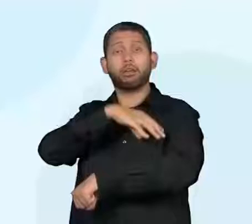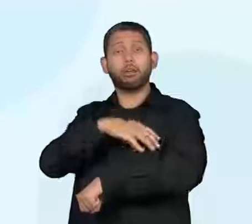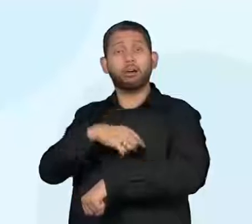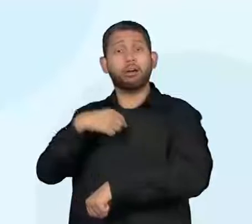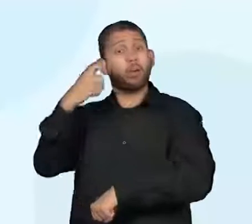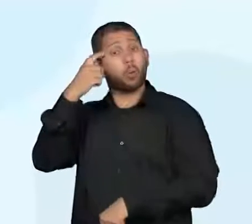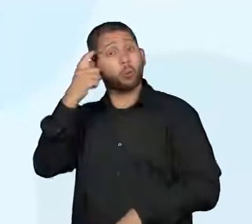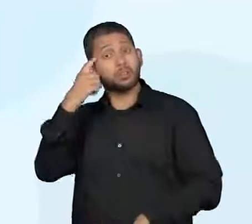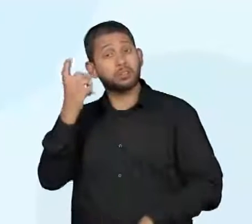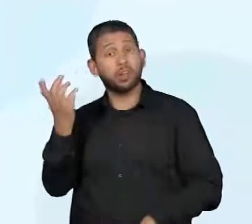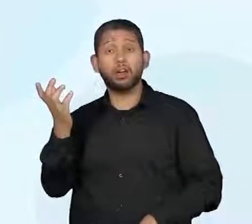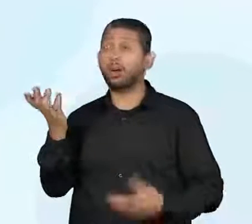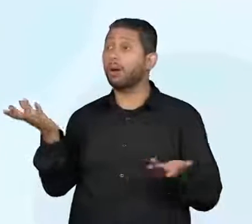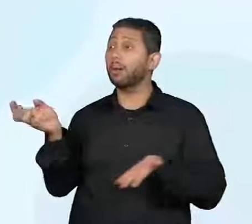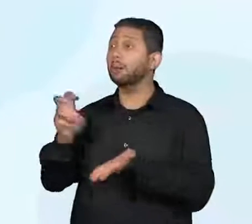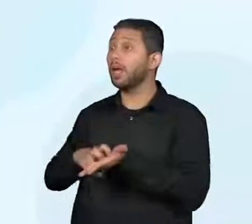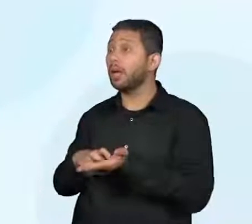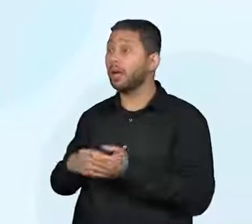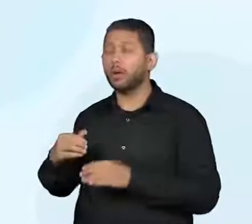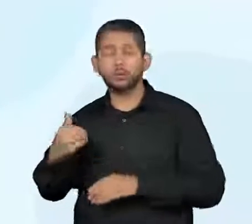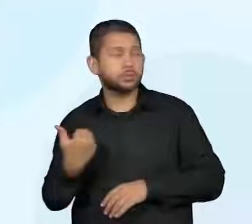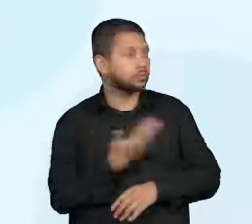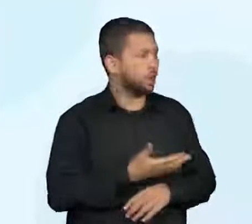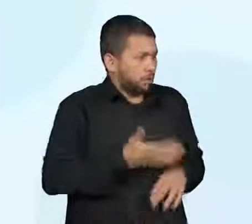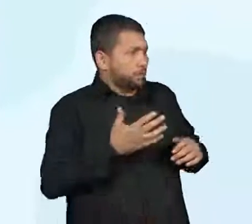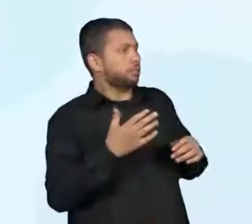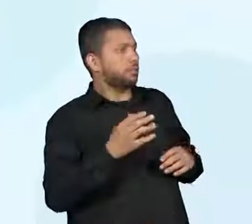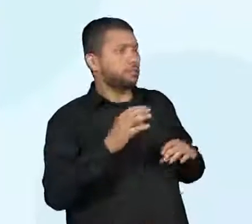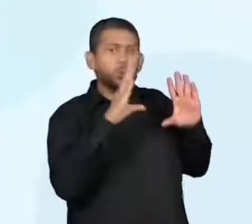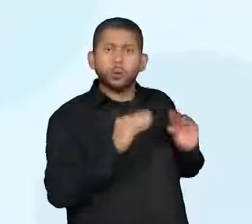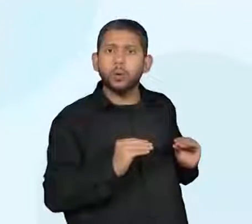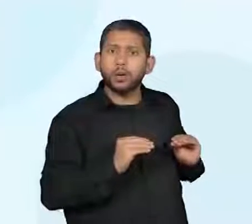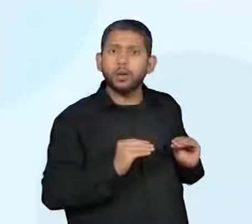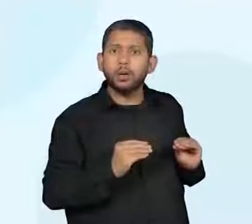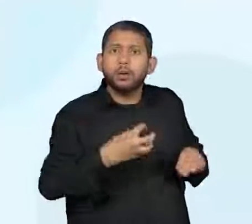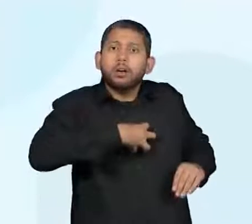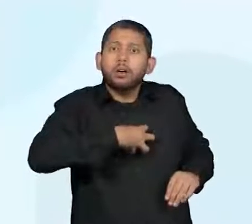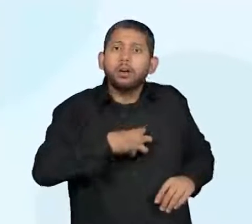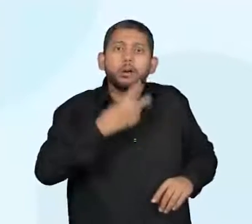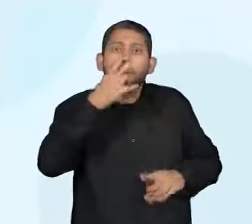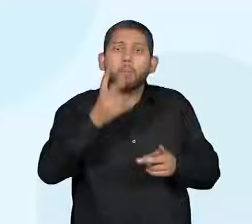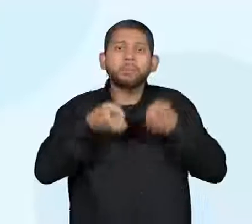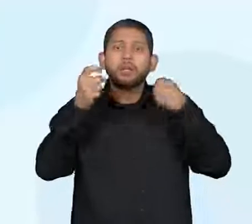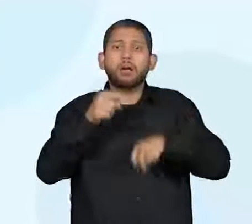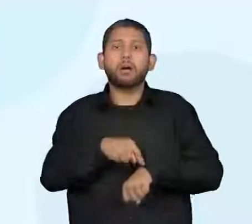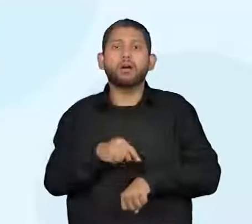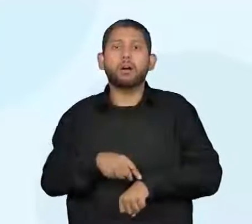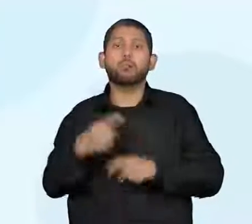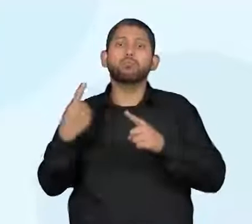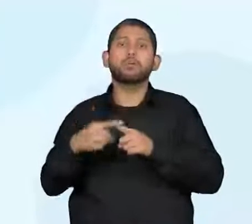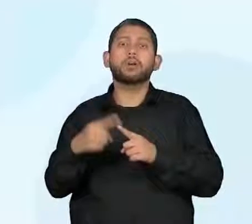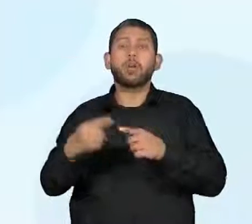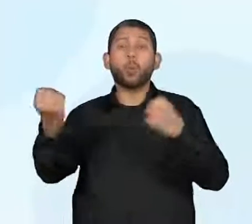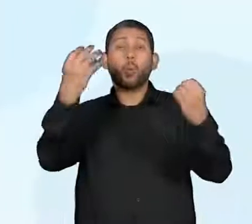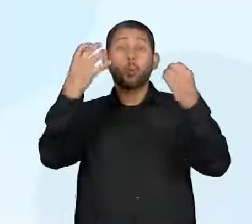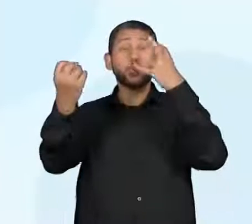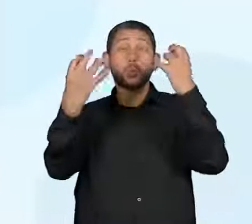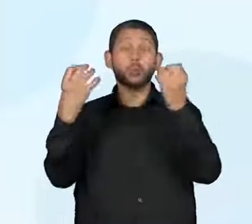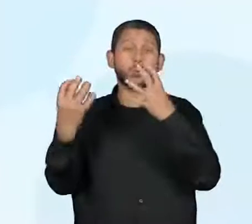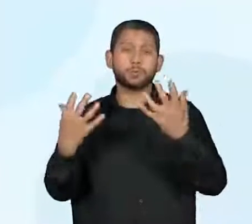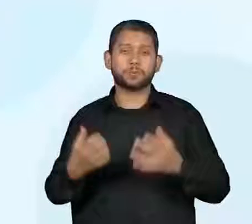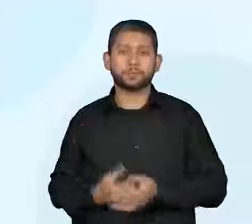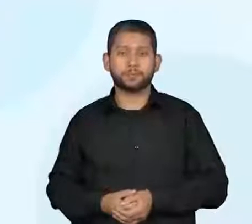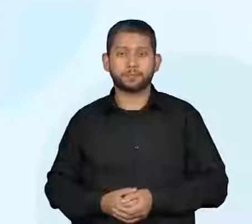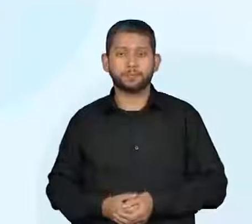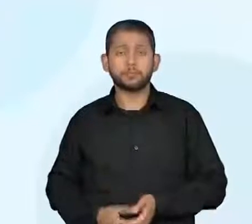que é ainda bem cedo. Mas existe poluição nessas imagens, será? que tipo de poluição?